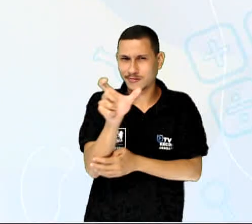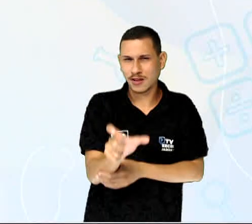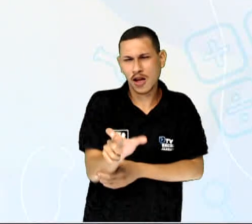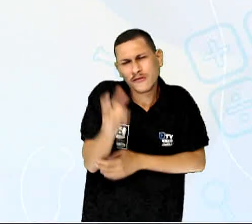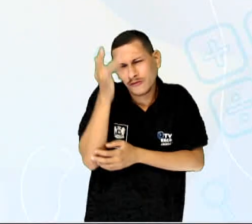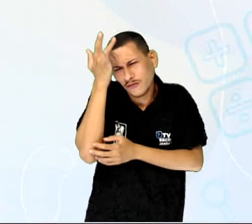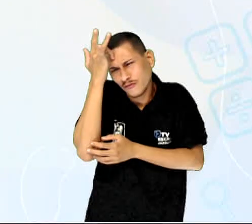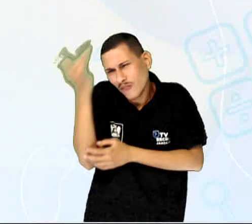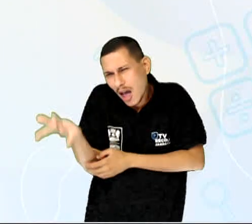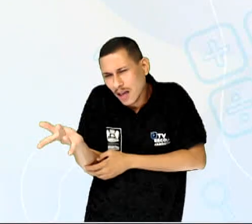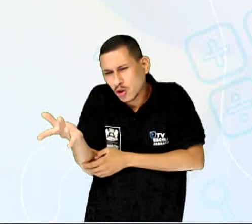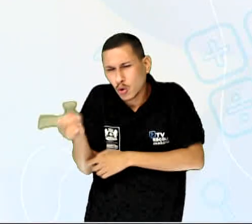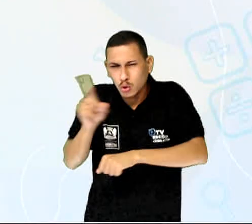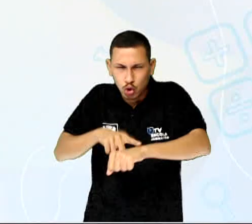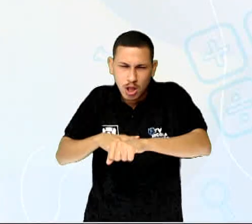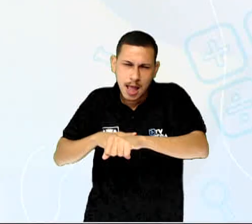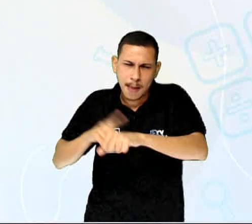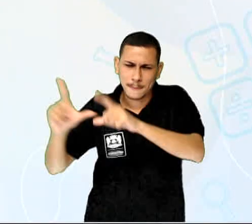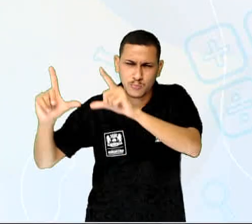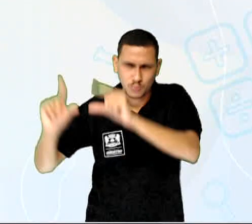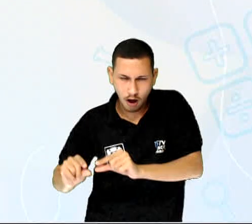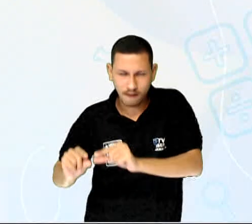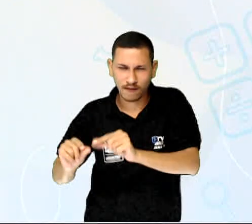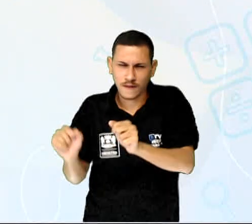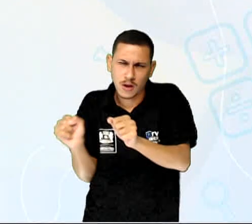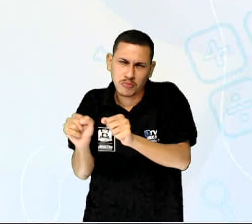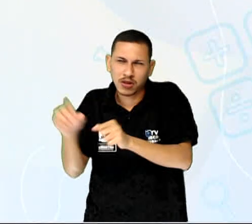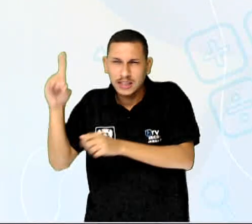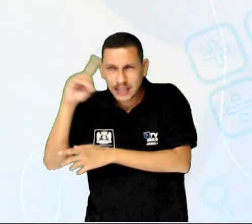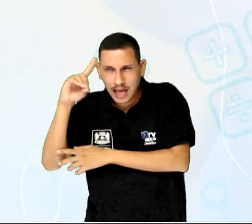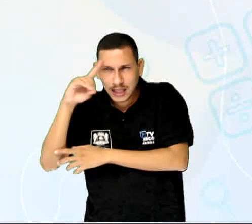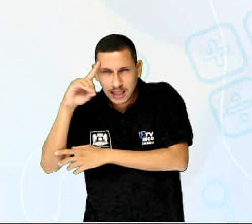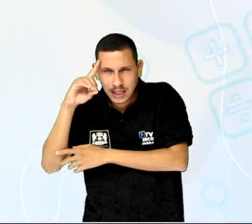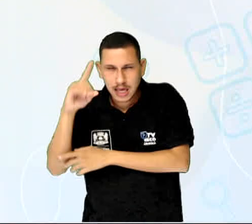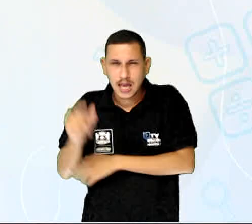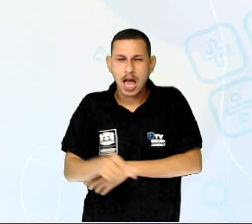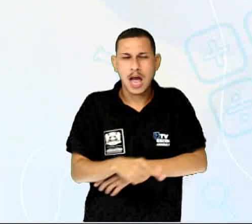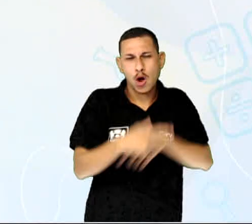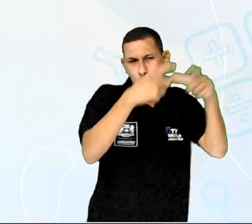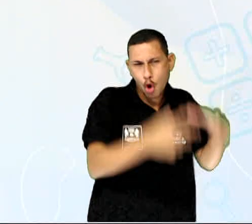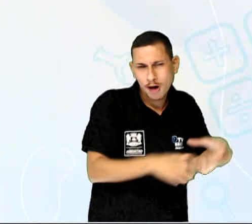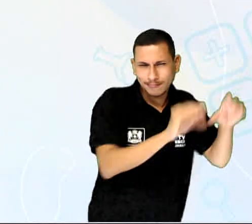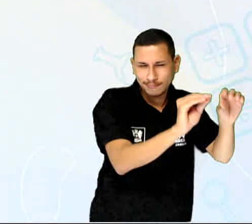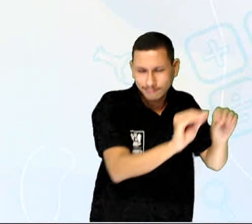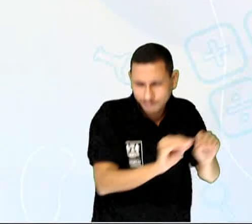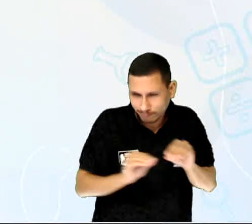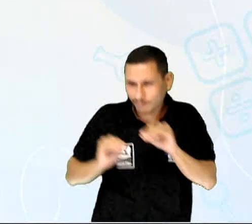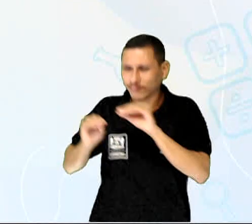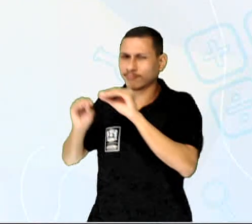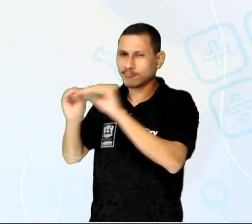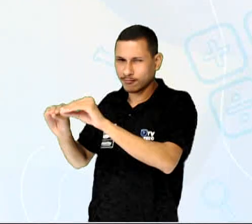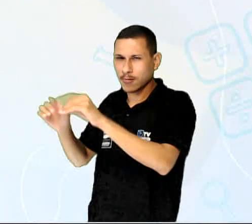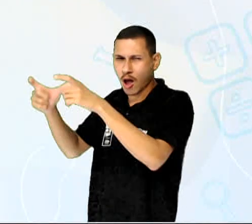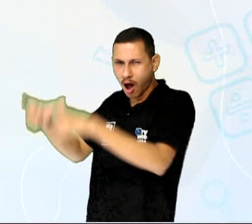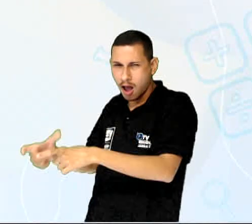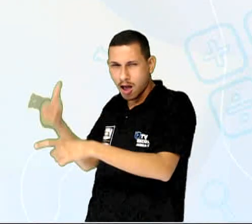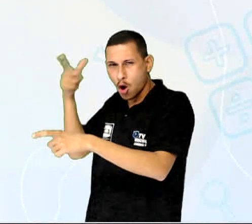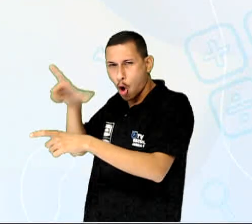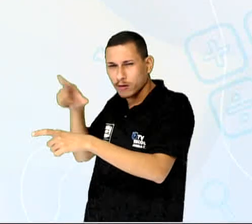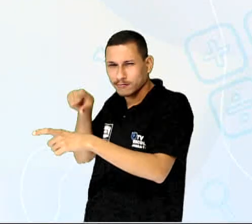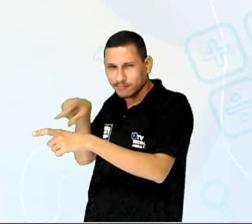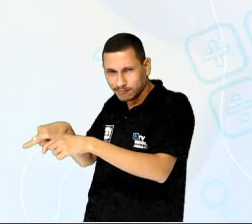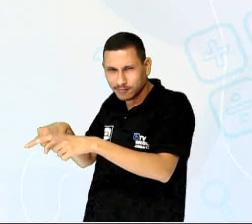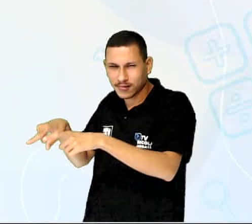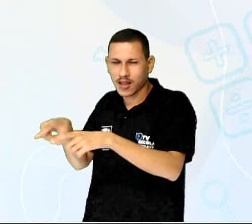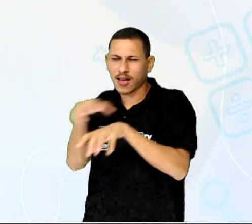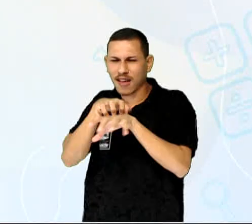na otimização do tempo que levamos para nos locomover de um lugar para o outro, basicamente. O transporte